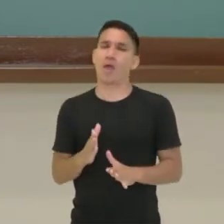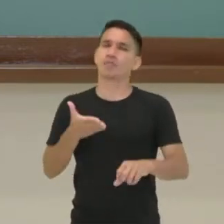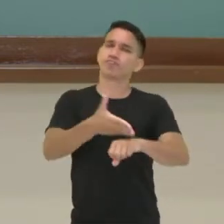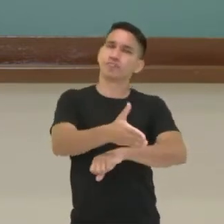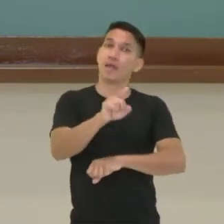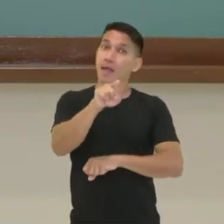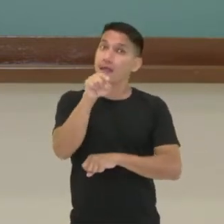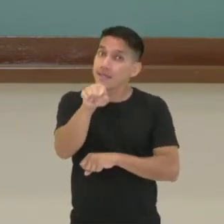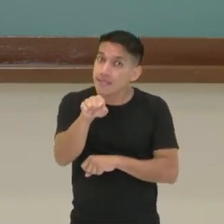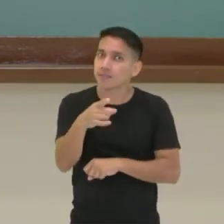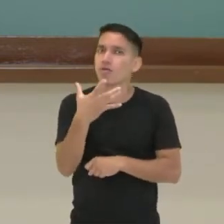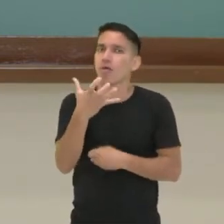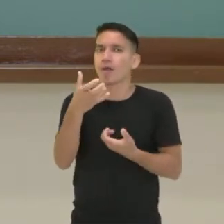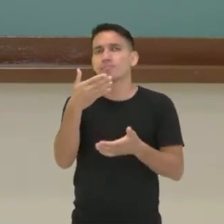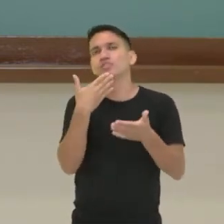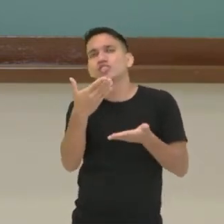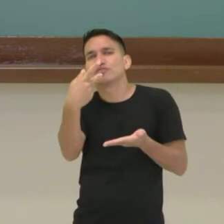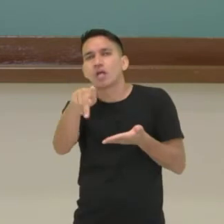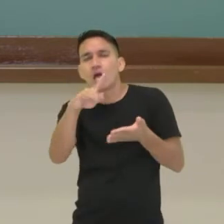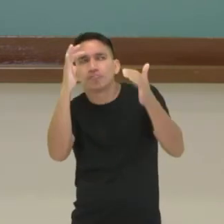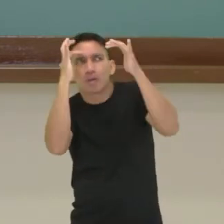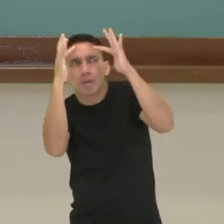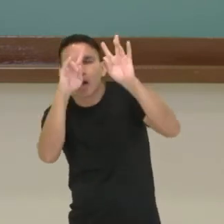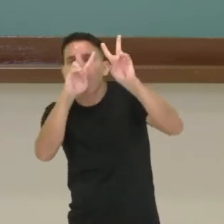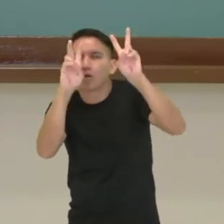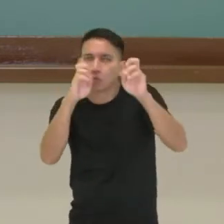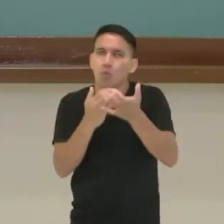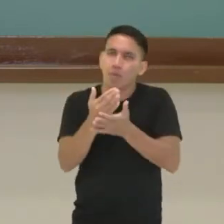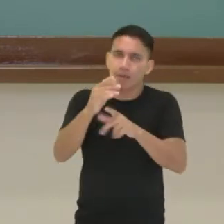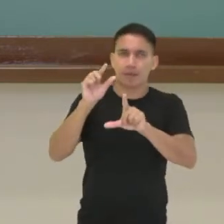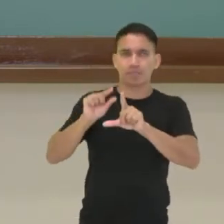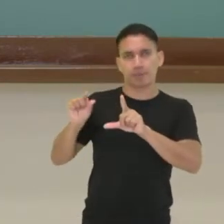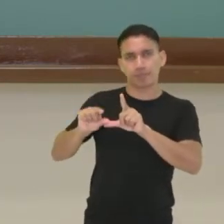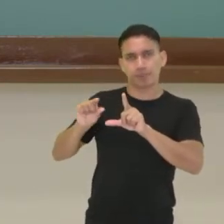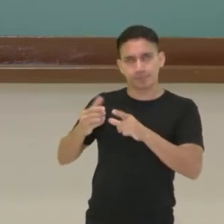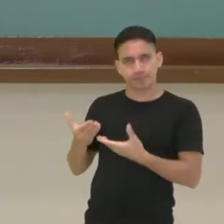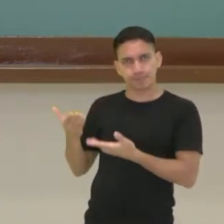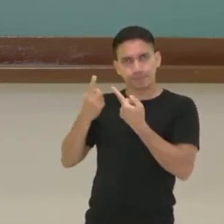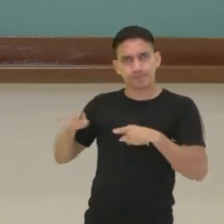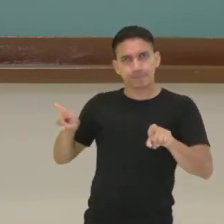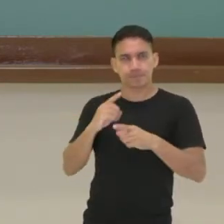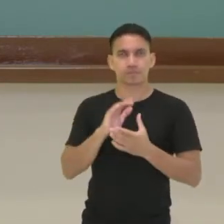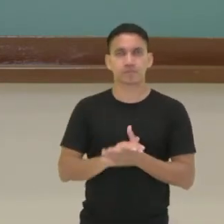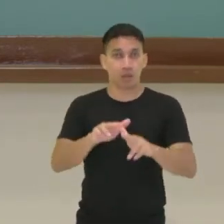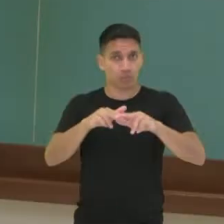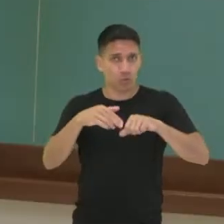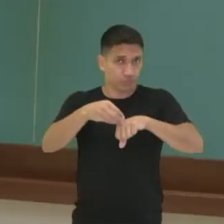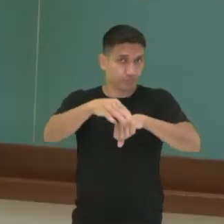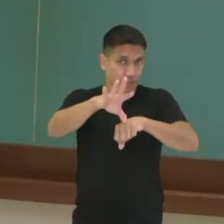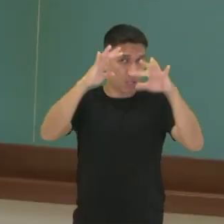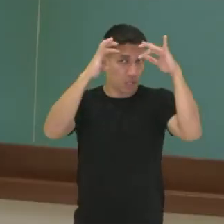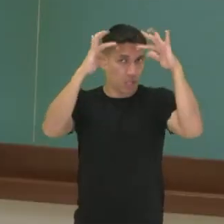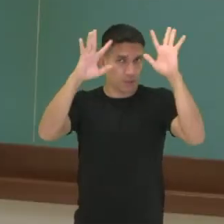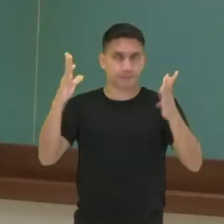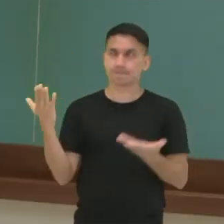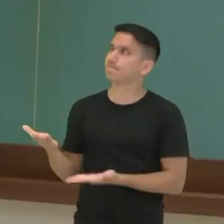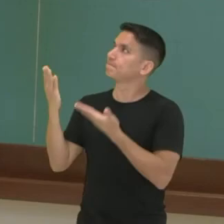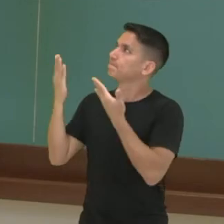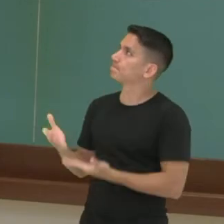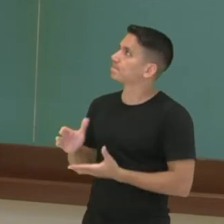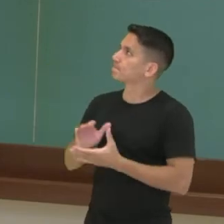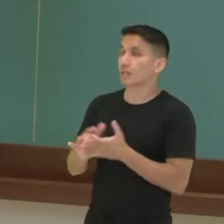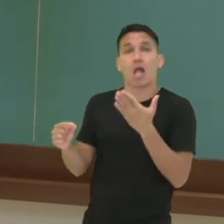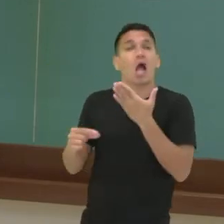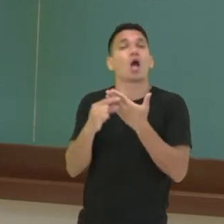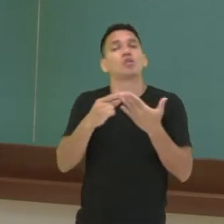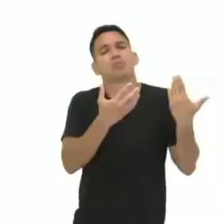eu queria que vocês refletissem a partir dessa música. Então vamos lá para uma reflexão, né? Chico Buarque,